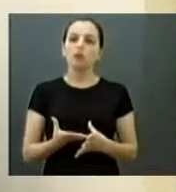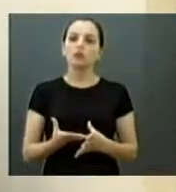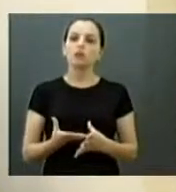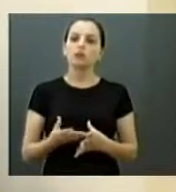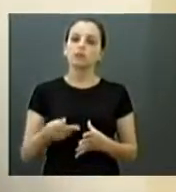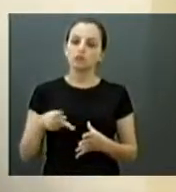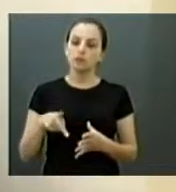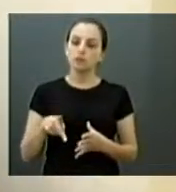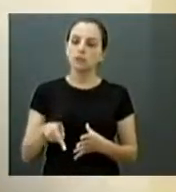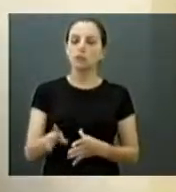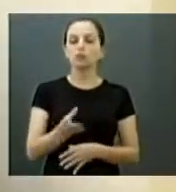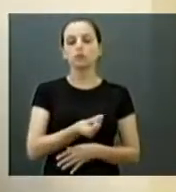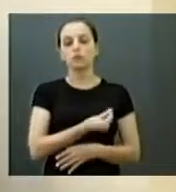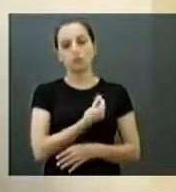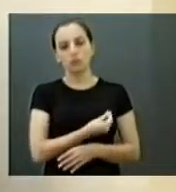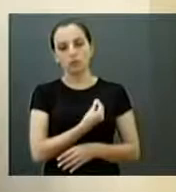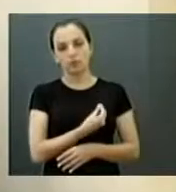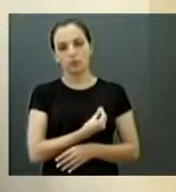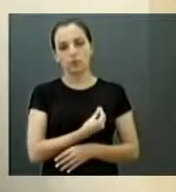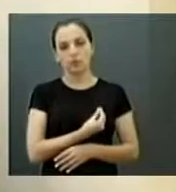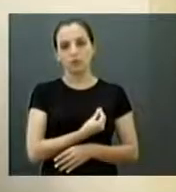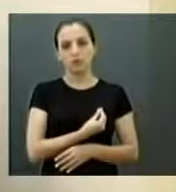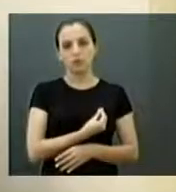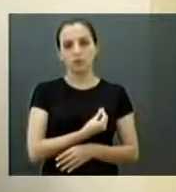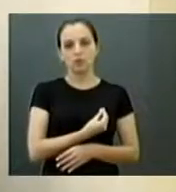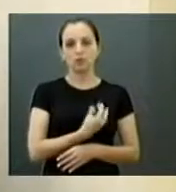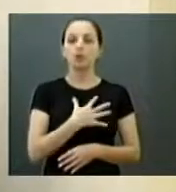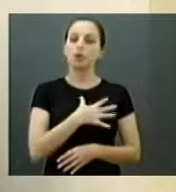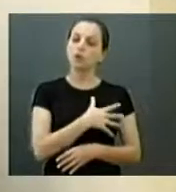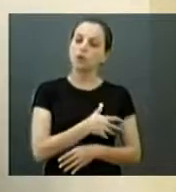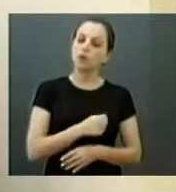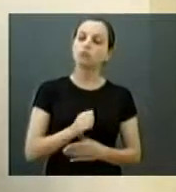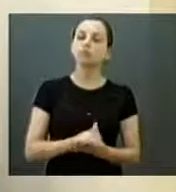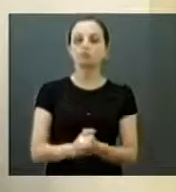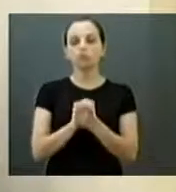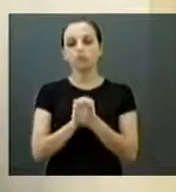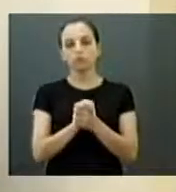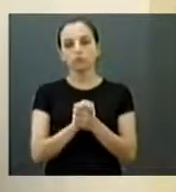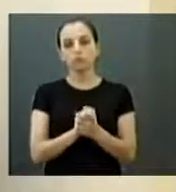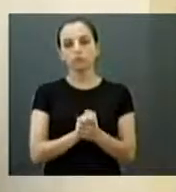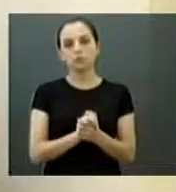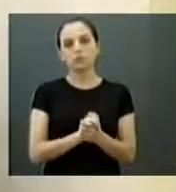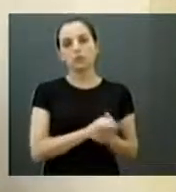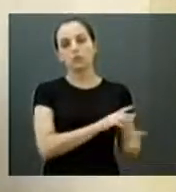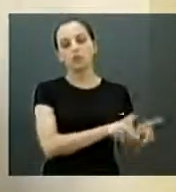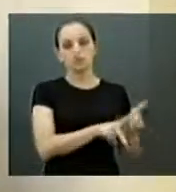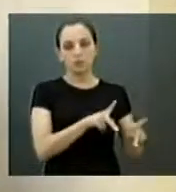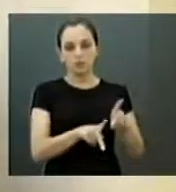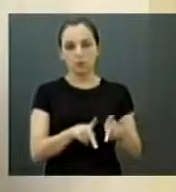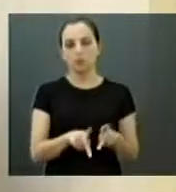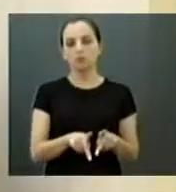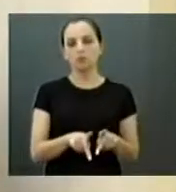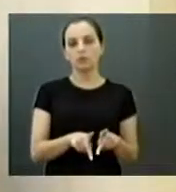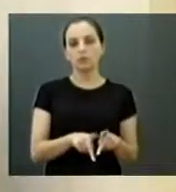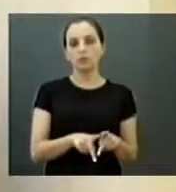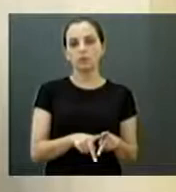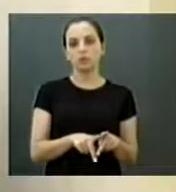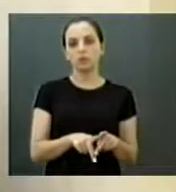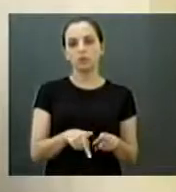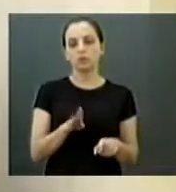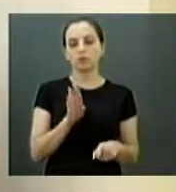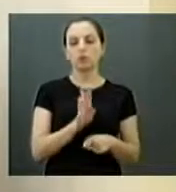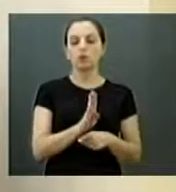buscou durante toda a vida. Gostaria de parabenizar o presidente, que ajudou